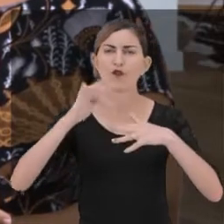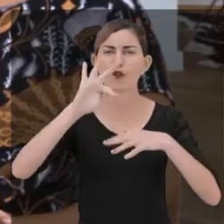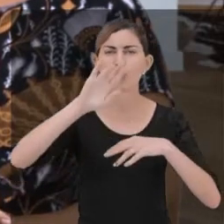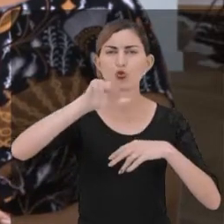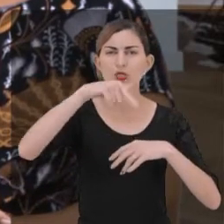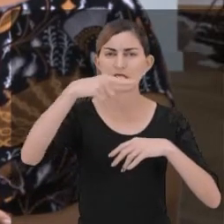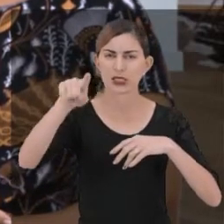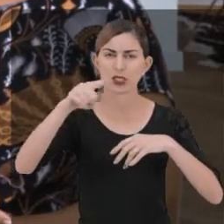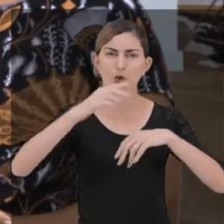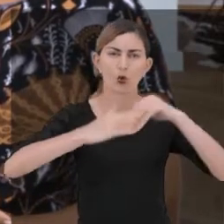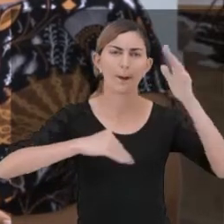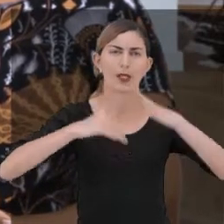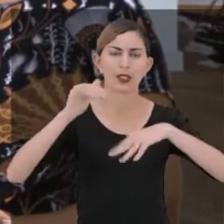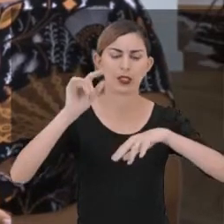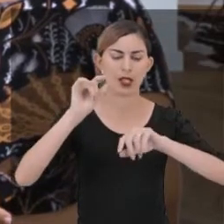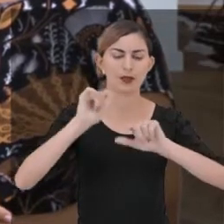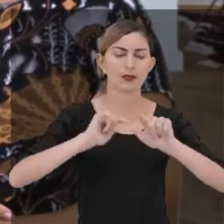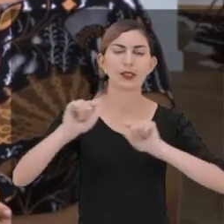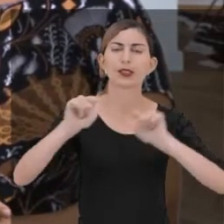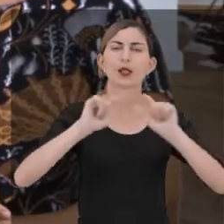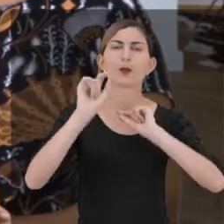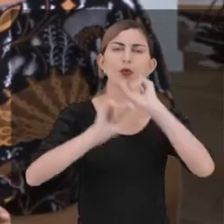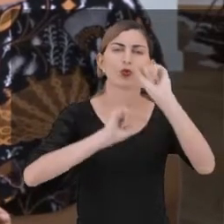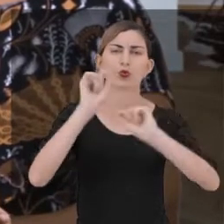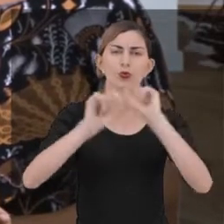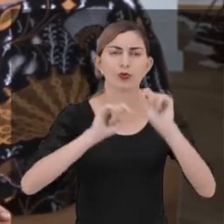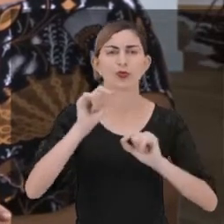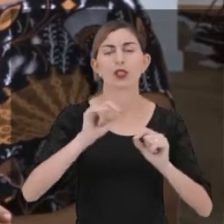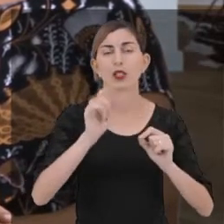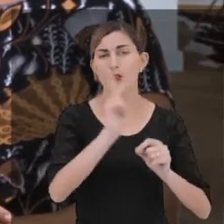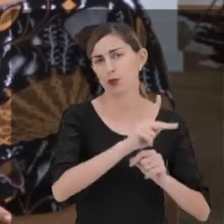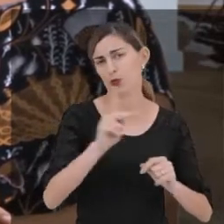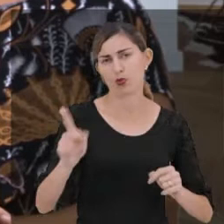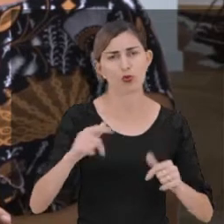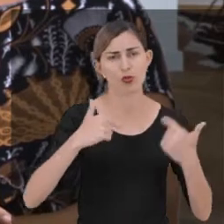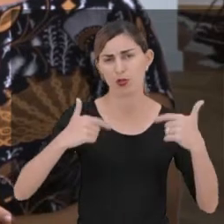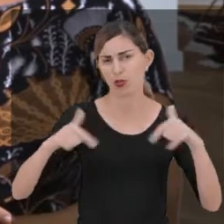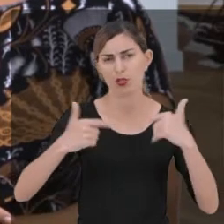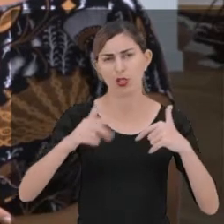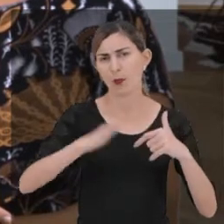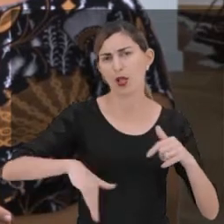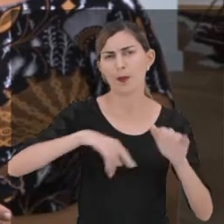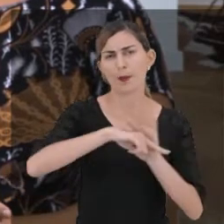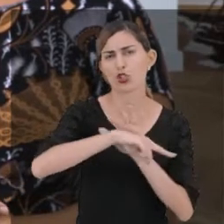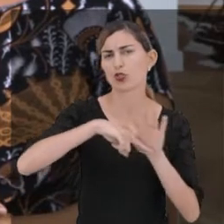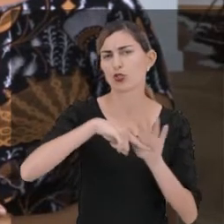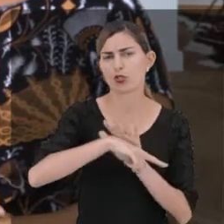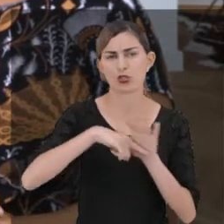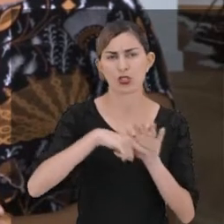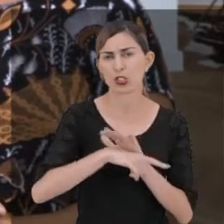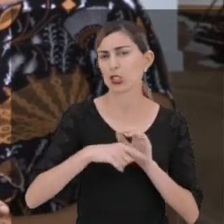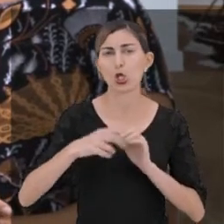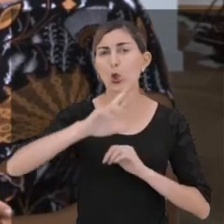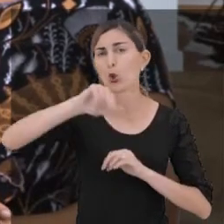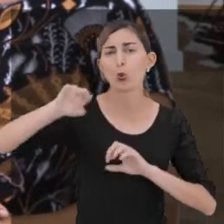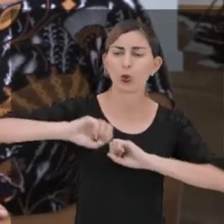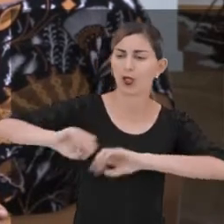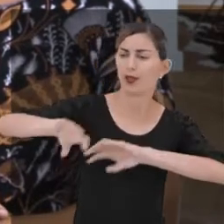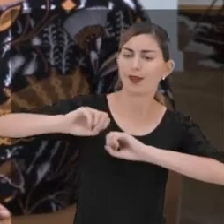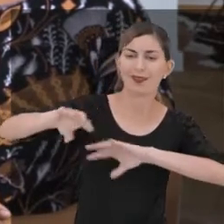se diferem de acordo com aquilo que você vai fazer. Tem professor, por exemplo, que trabalha na área de pesquisa. Ele